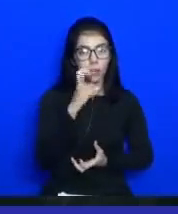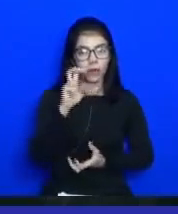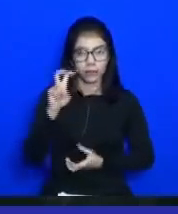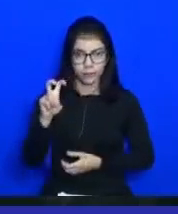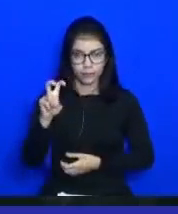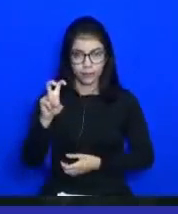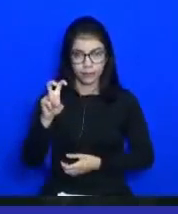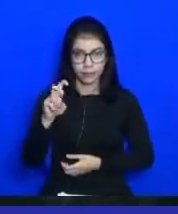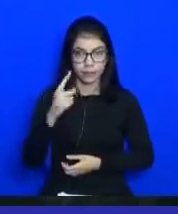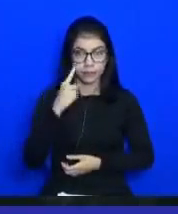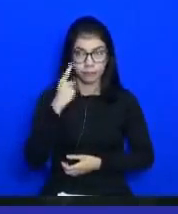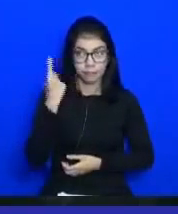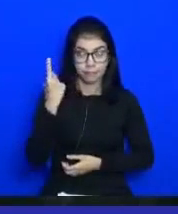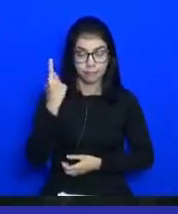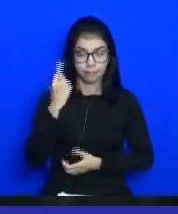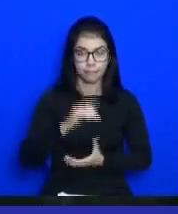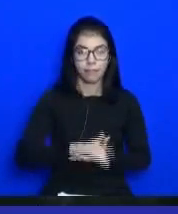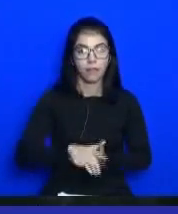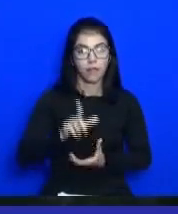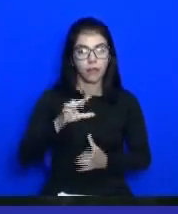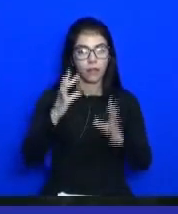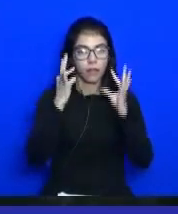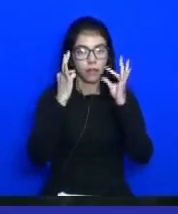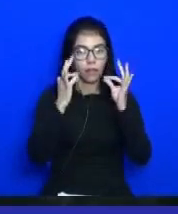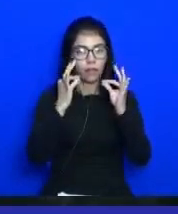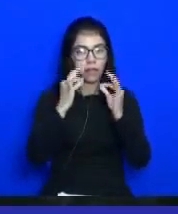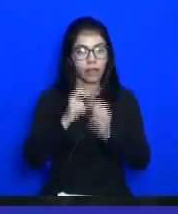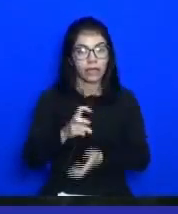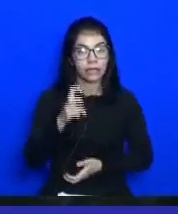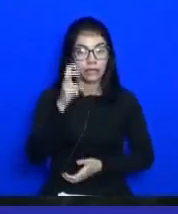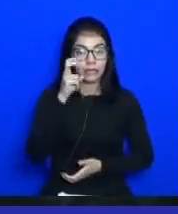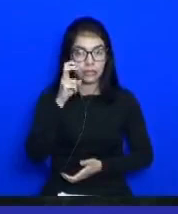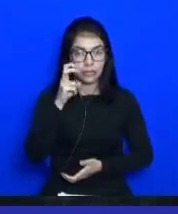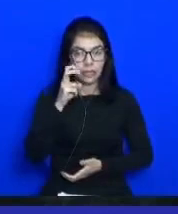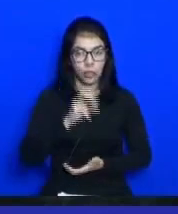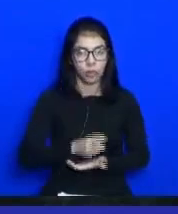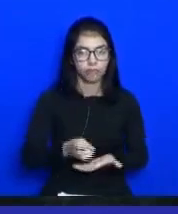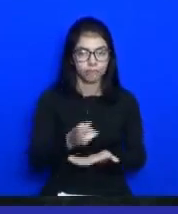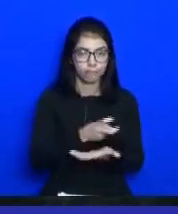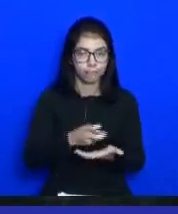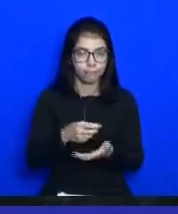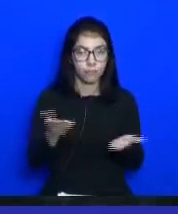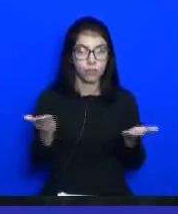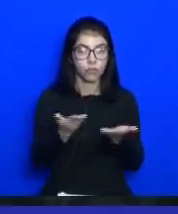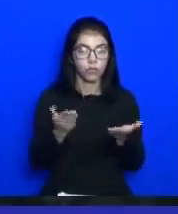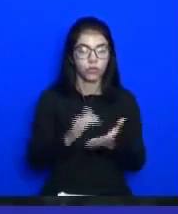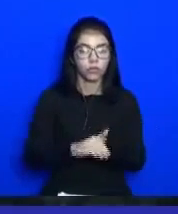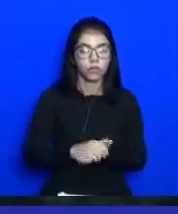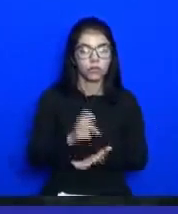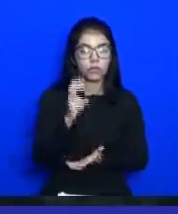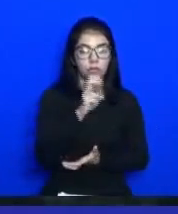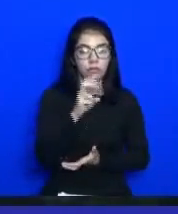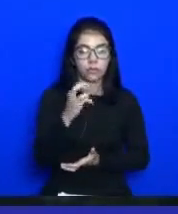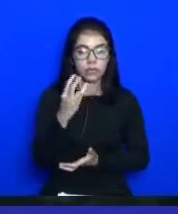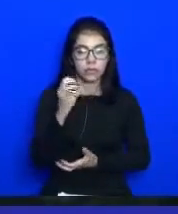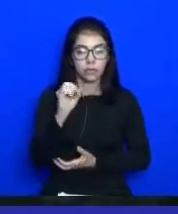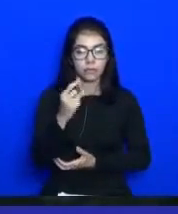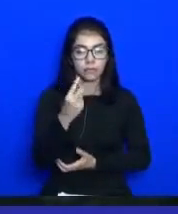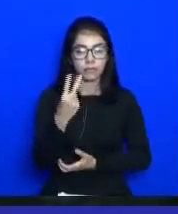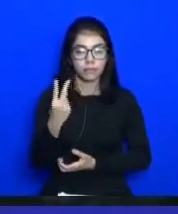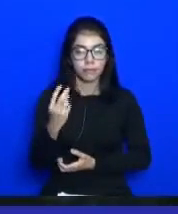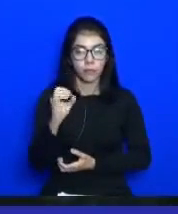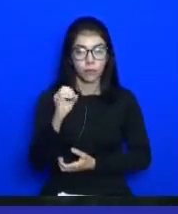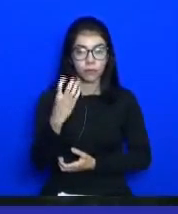45. Conferindo então as 5 dezenas sorteadas na quina de hoje, 55, 30,